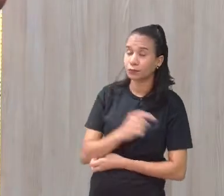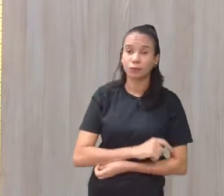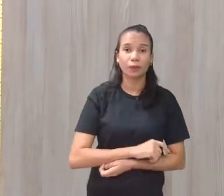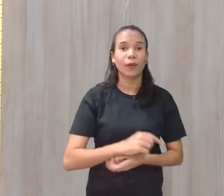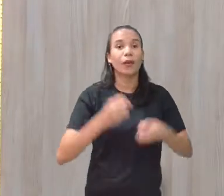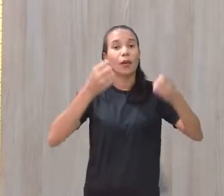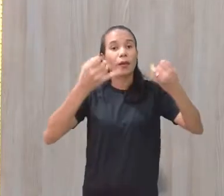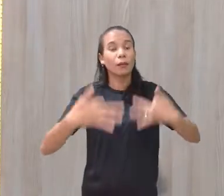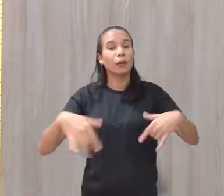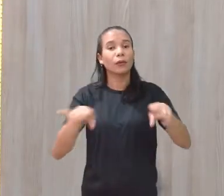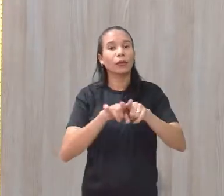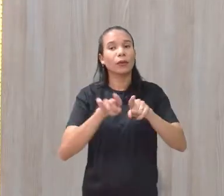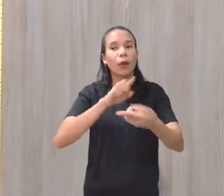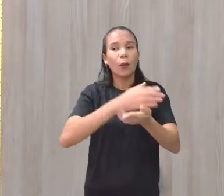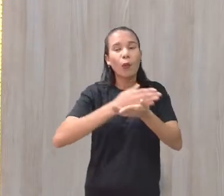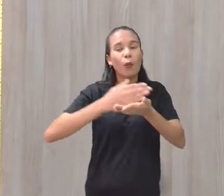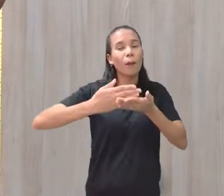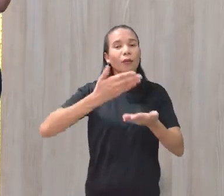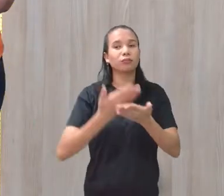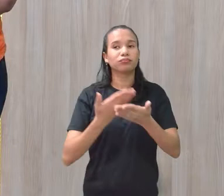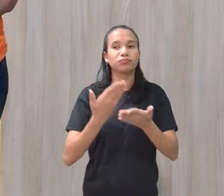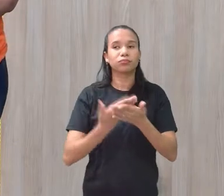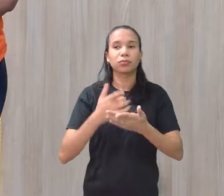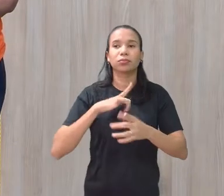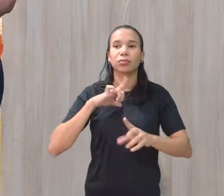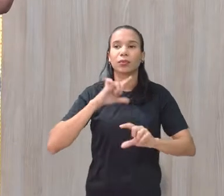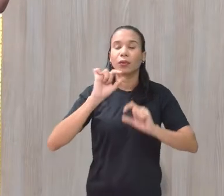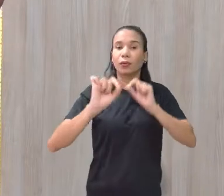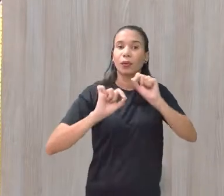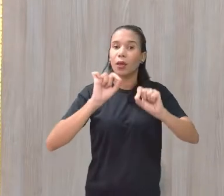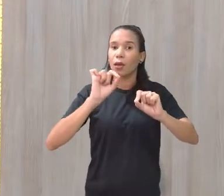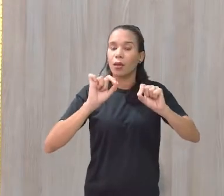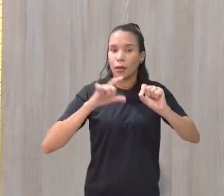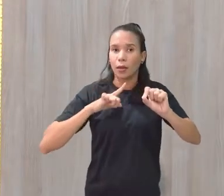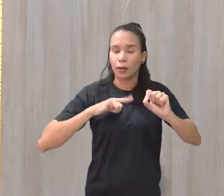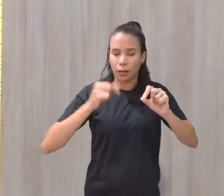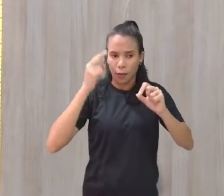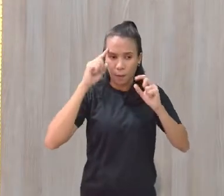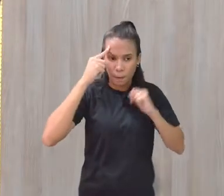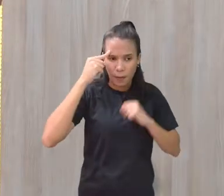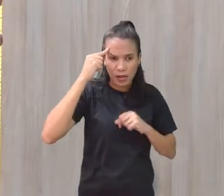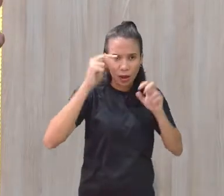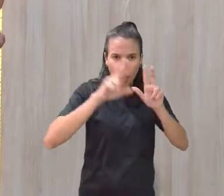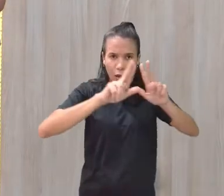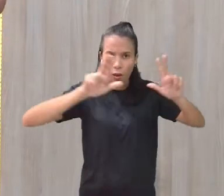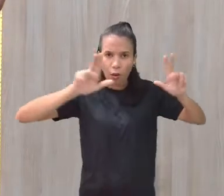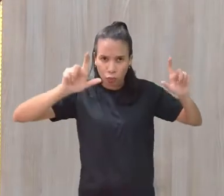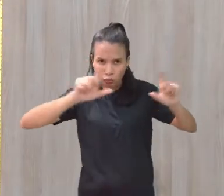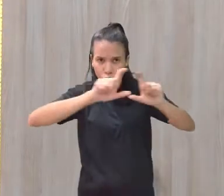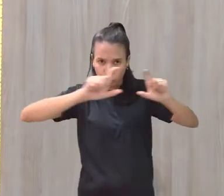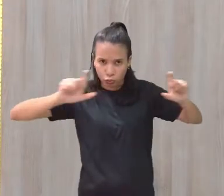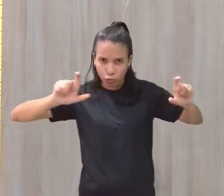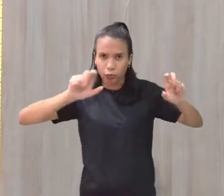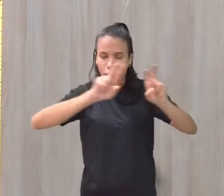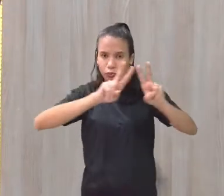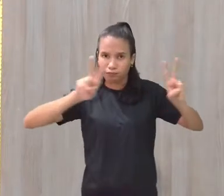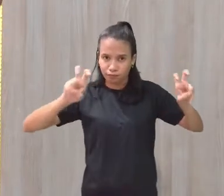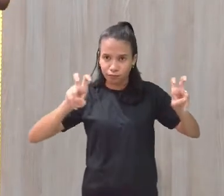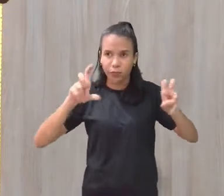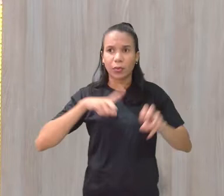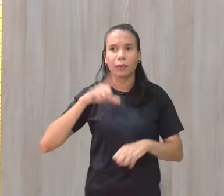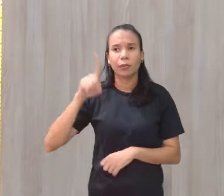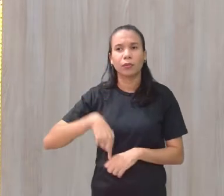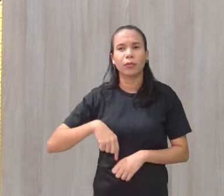Eu falei lá no início da nossa aula que a gente iria se basear num tema, e esse tema é a poluição. Ronald está